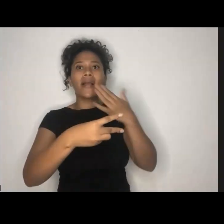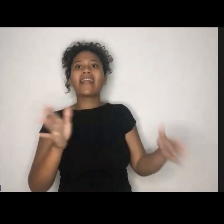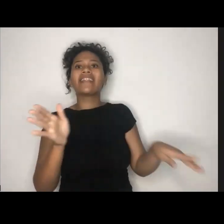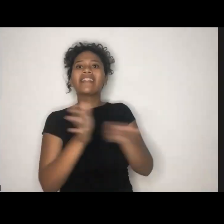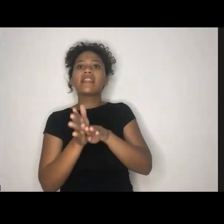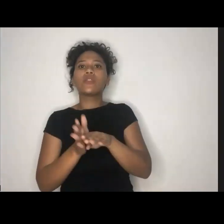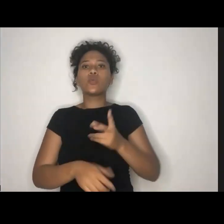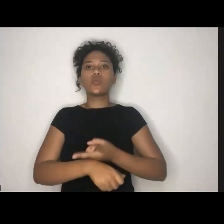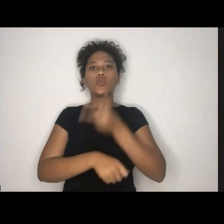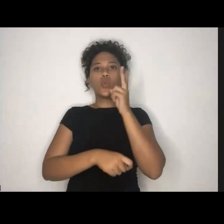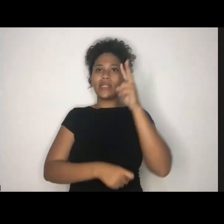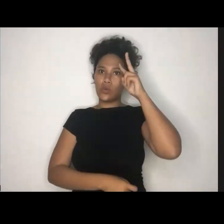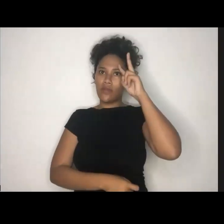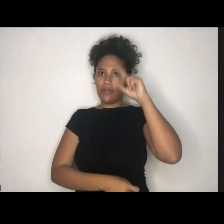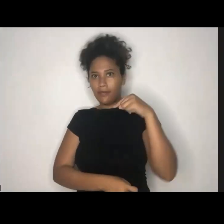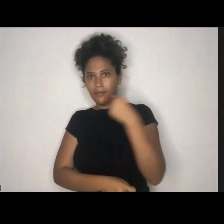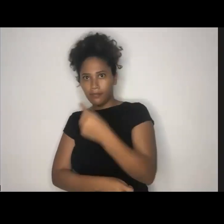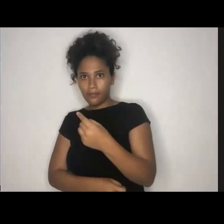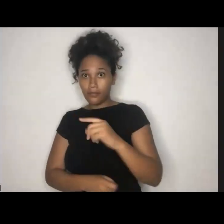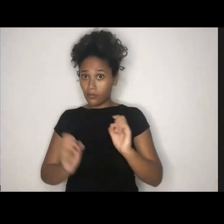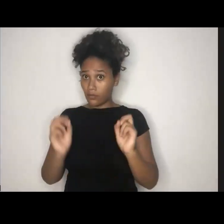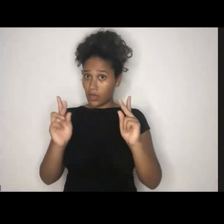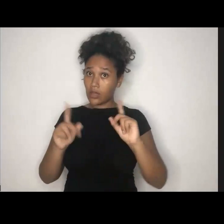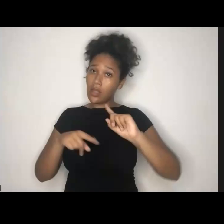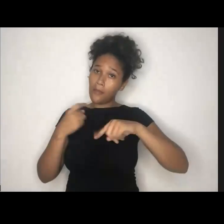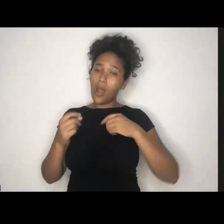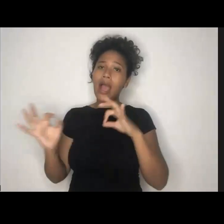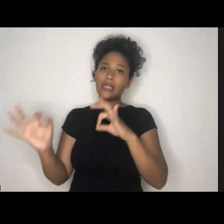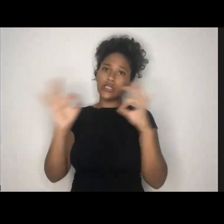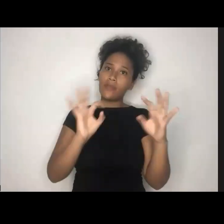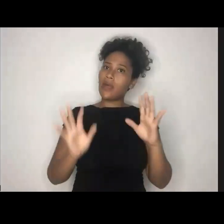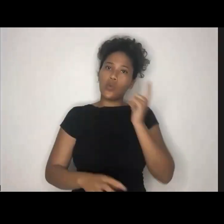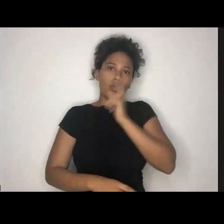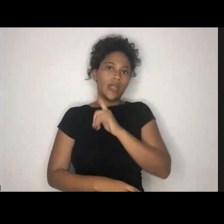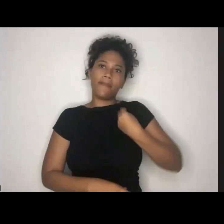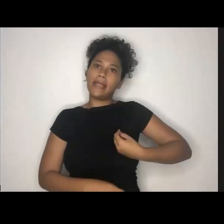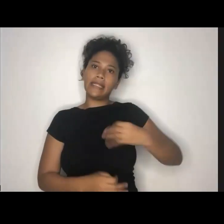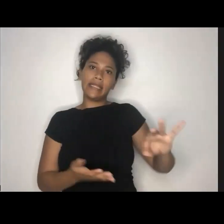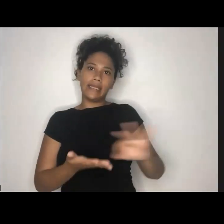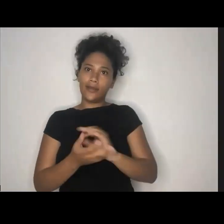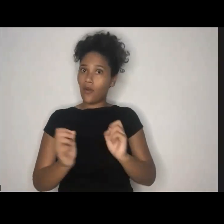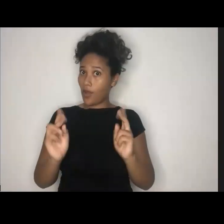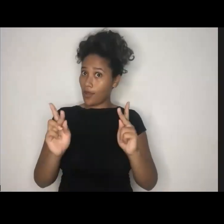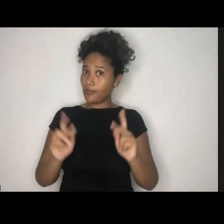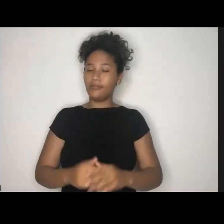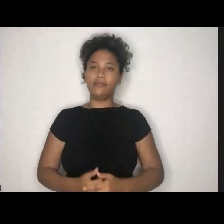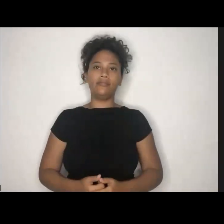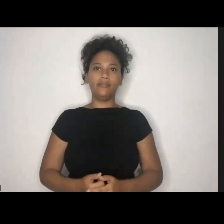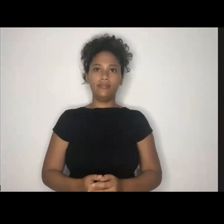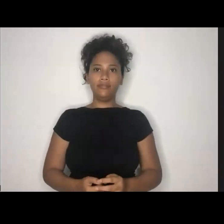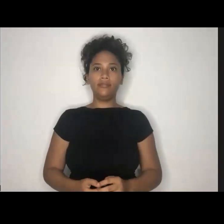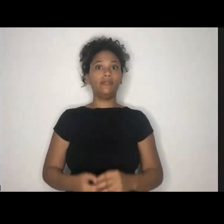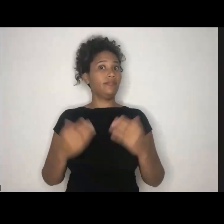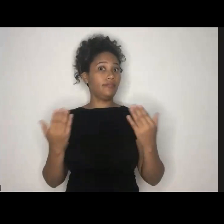da segunda-feira seguinte depois disso pode continuar assistindo mas não consegue marcar presença bom